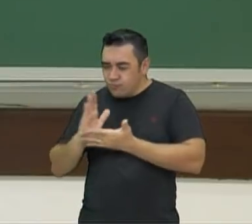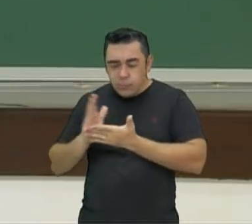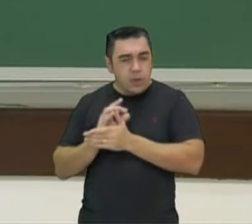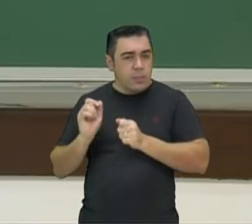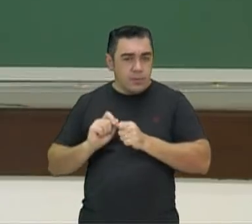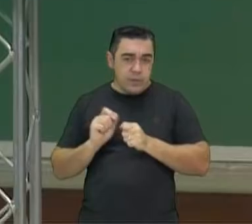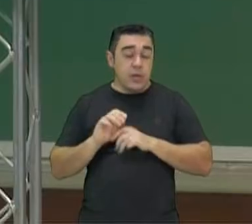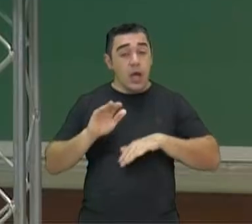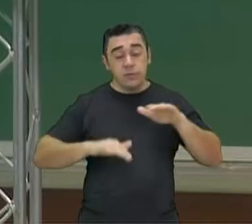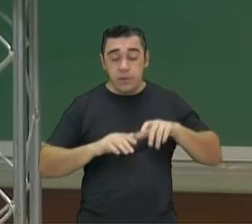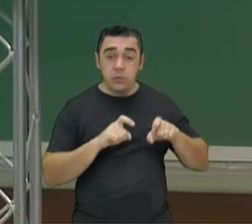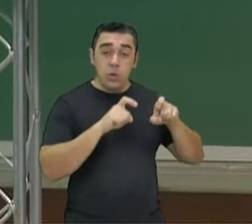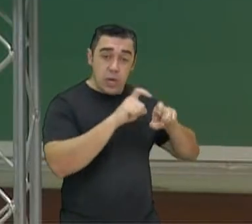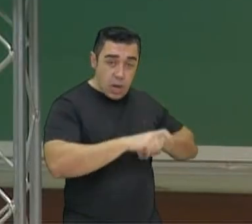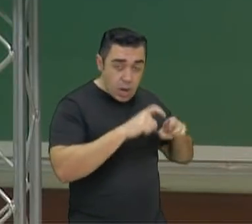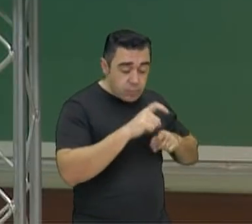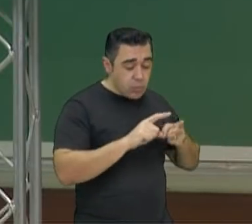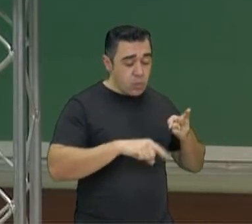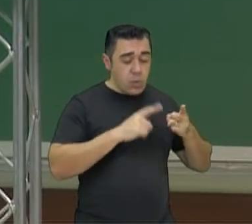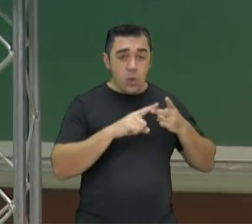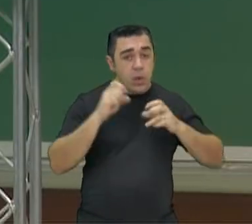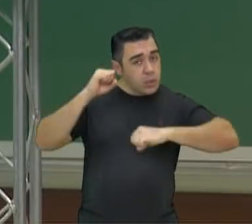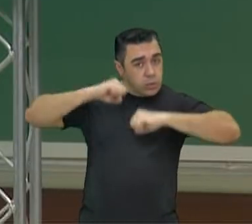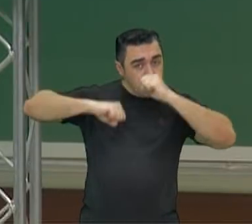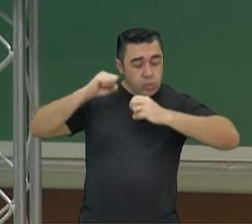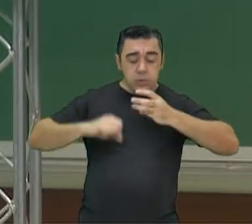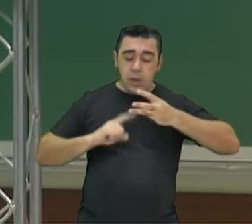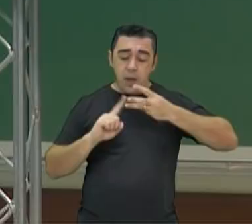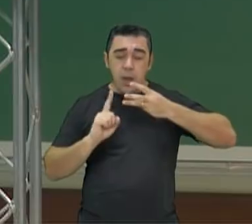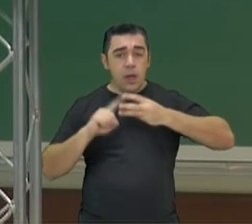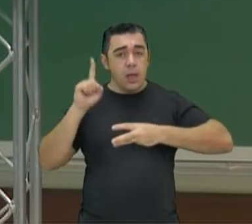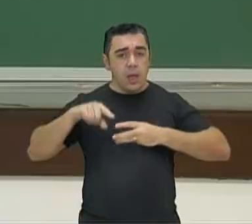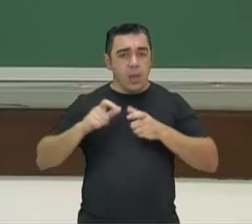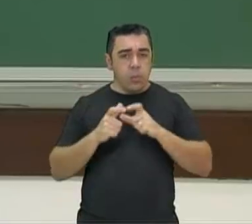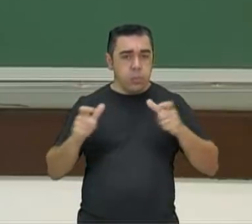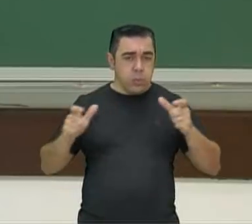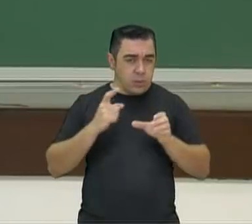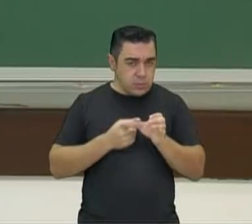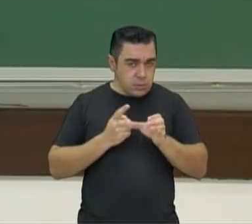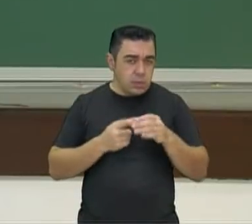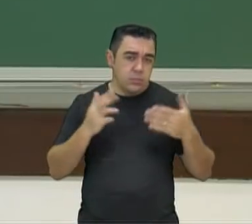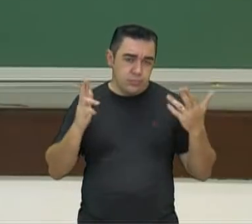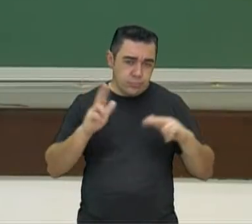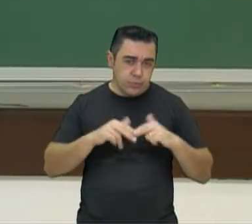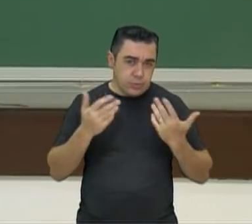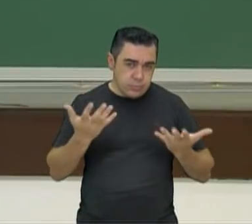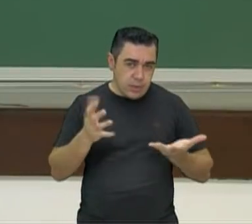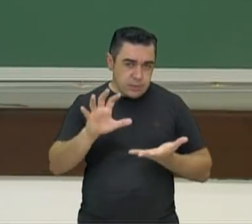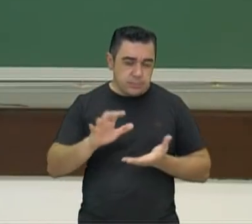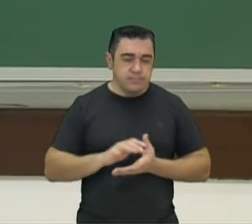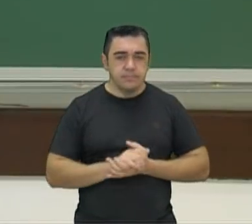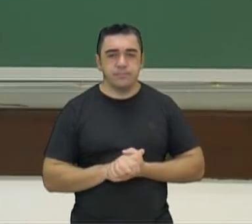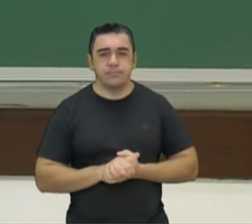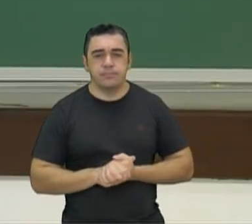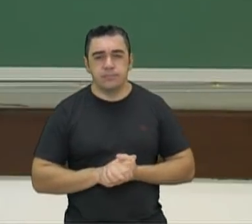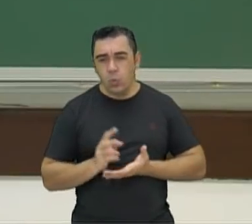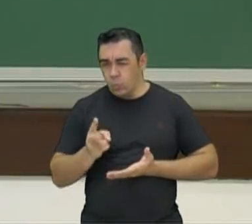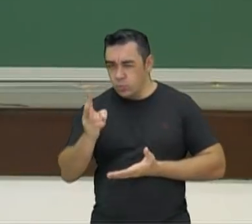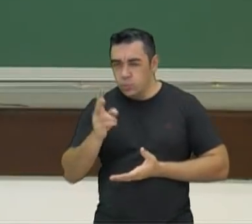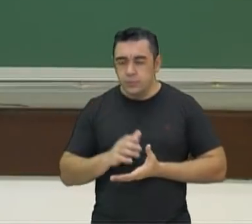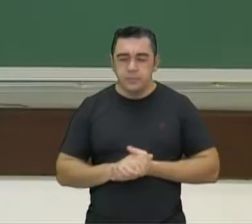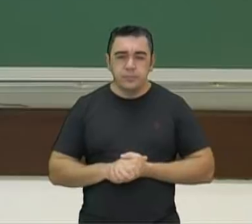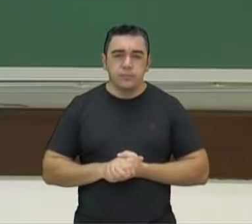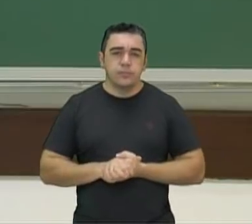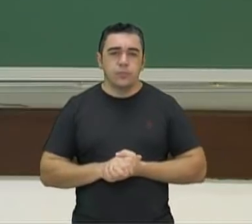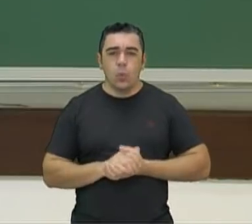para o campo, horas para a indústria e o processo de urbanização. Tudo bem? Então ficamos assim, tá bom? Vamos para frente.